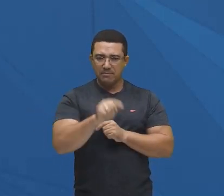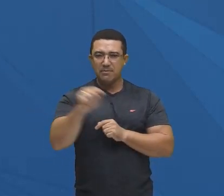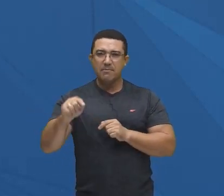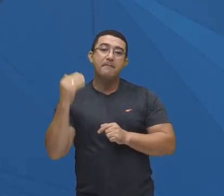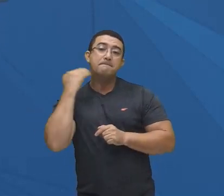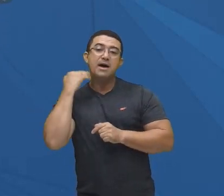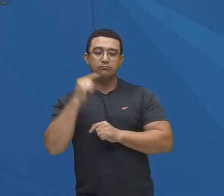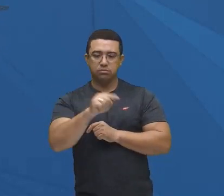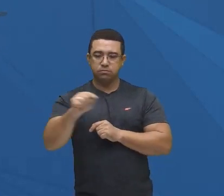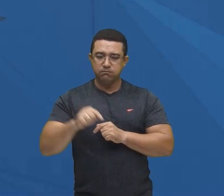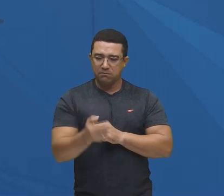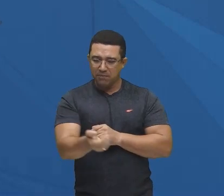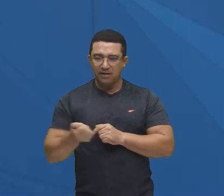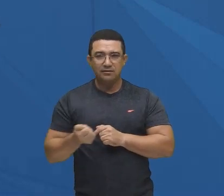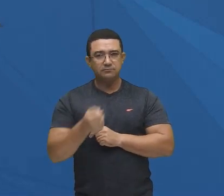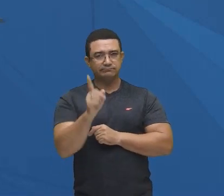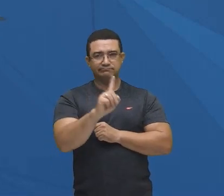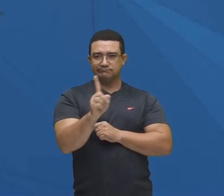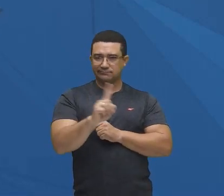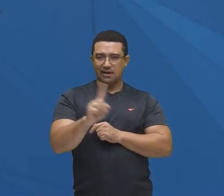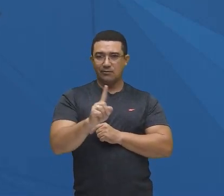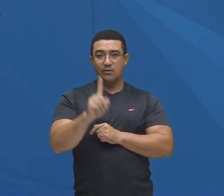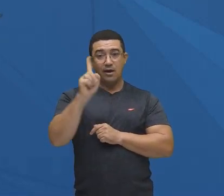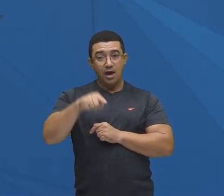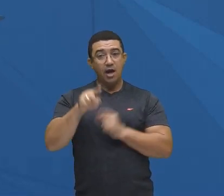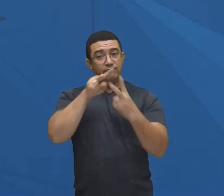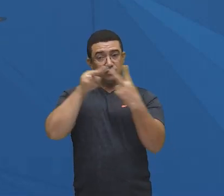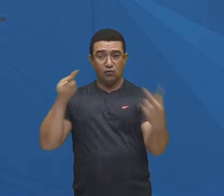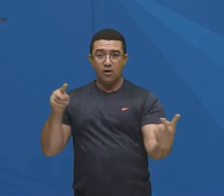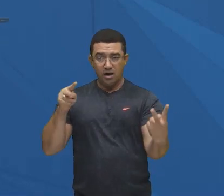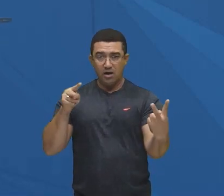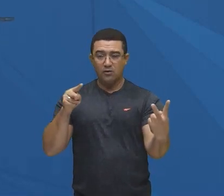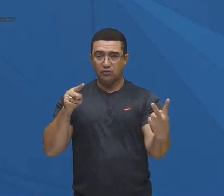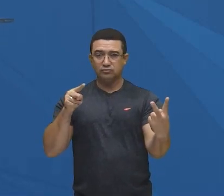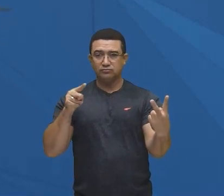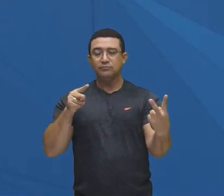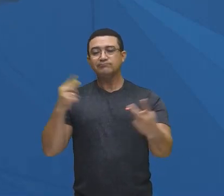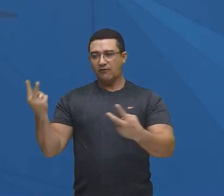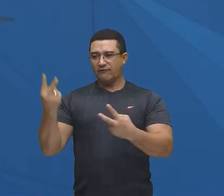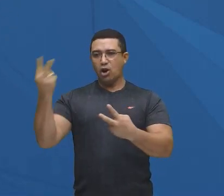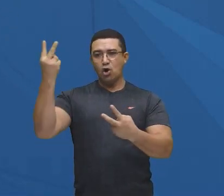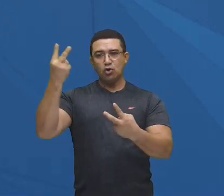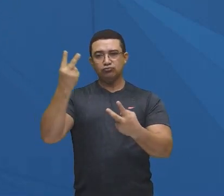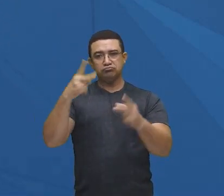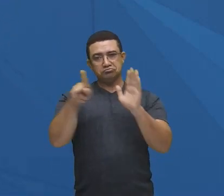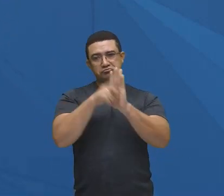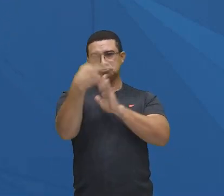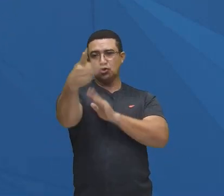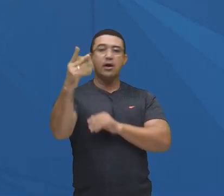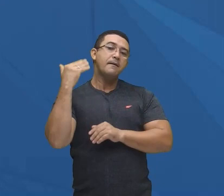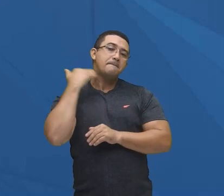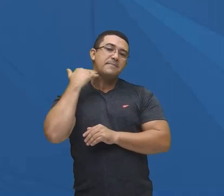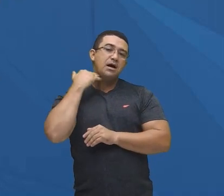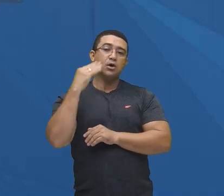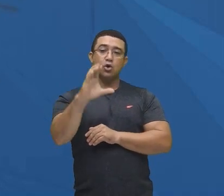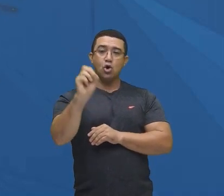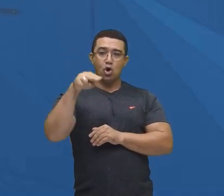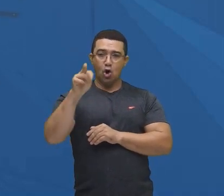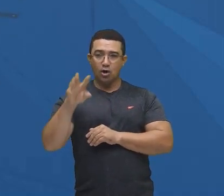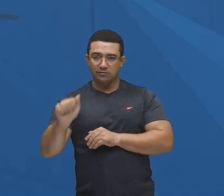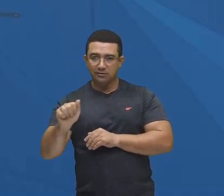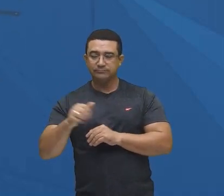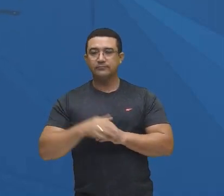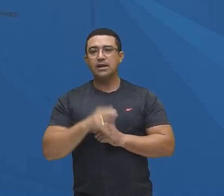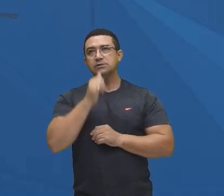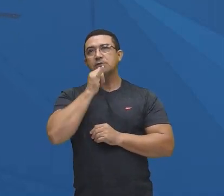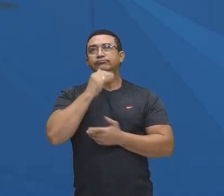mas no momento em que ele está ali na sua conta, no formato de valor, não é? Vamos supor, tenho R$10 no meu